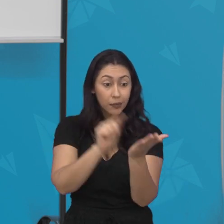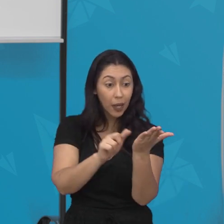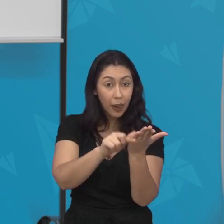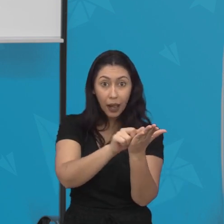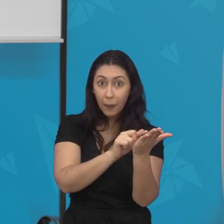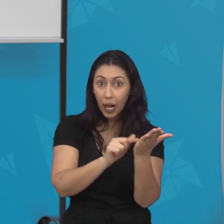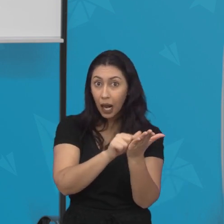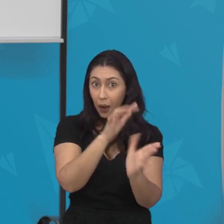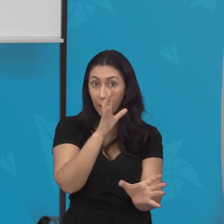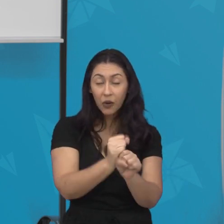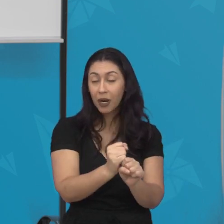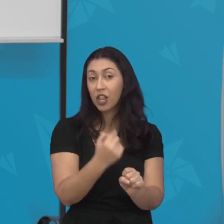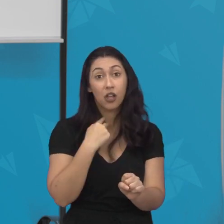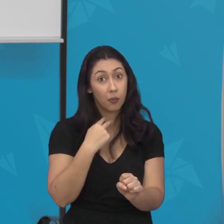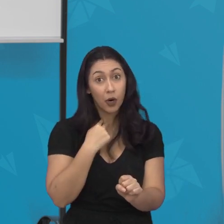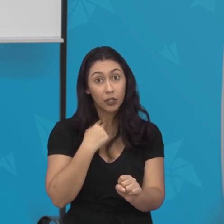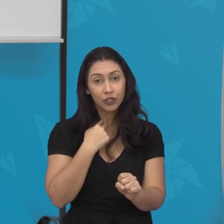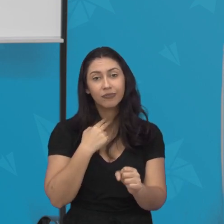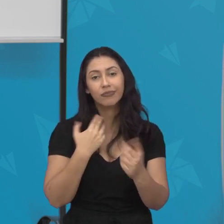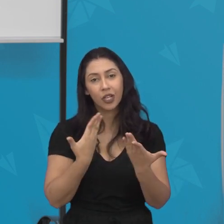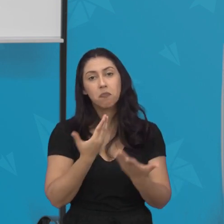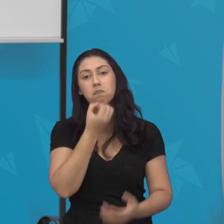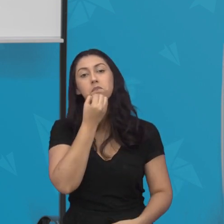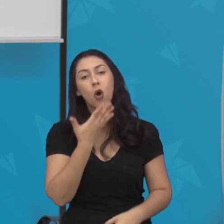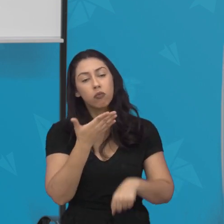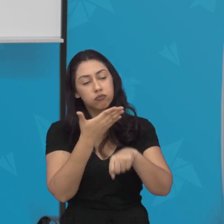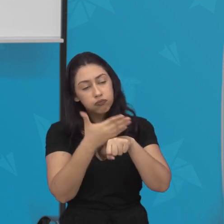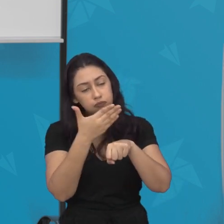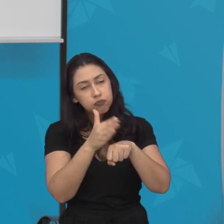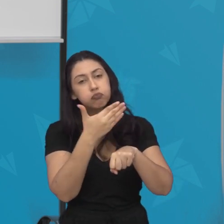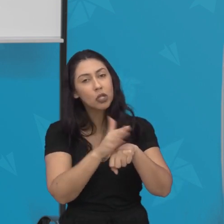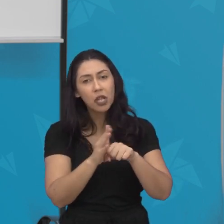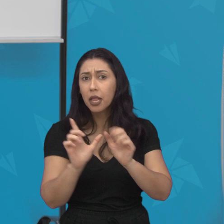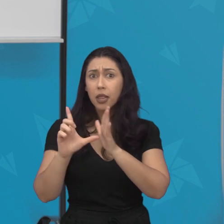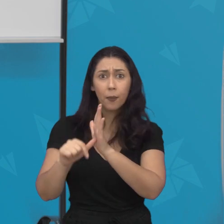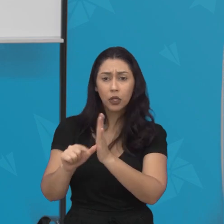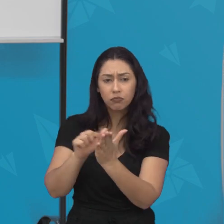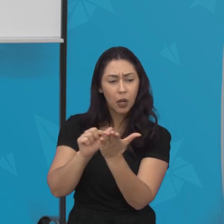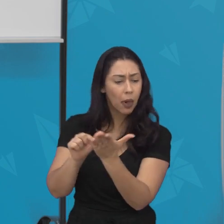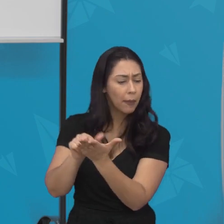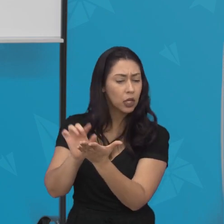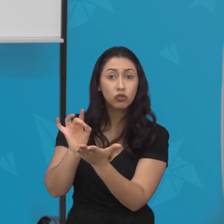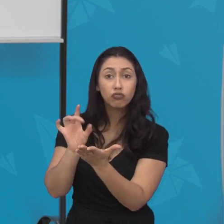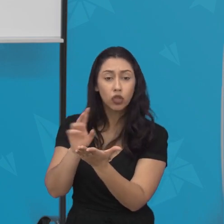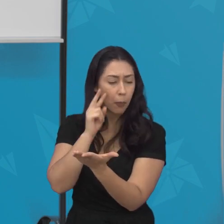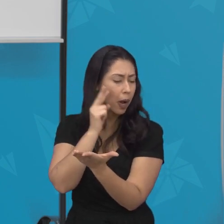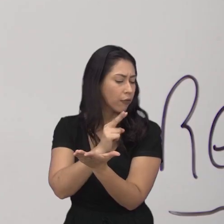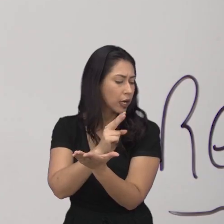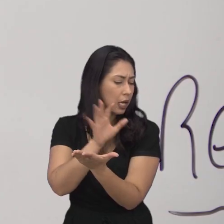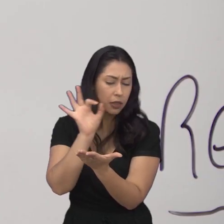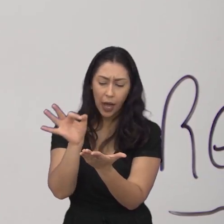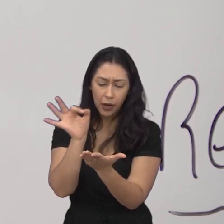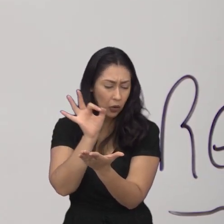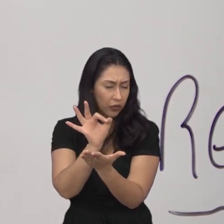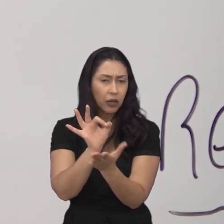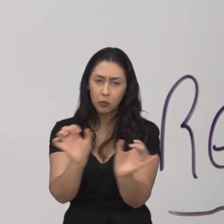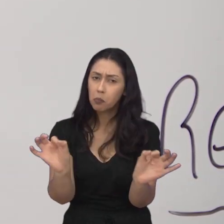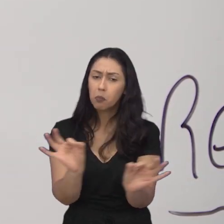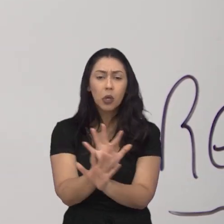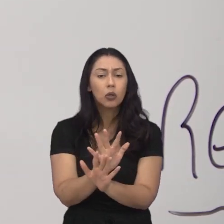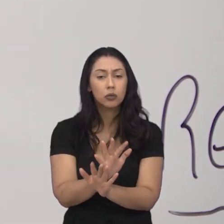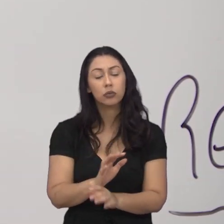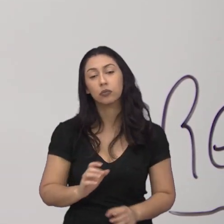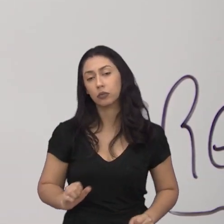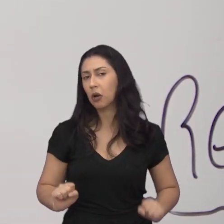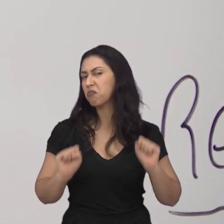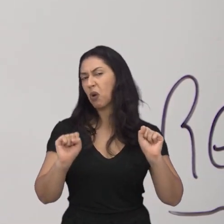principalmente em vestibular. Mas vocês podem então depois confirmar, fazer com calma bonitinho, que a gente vai chegar aqui fazendo a multiplicação primeiro, depois a divisão,